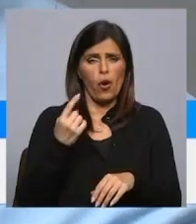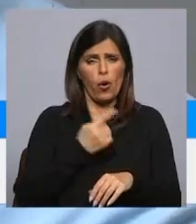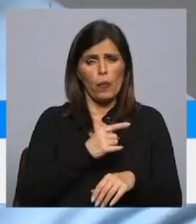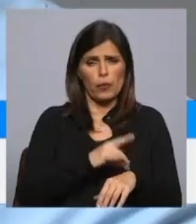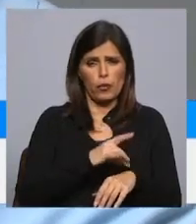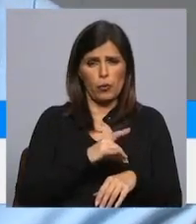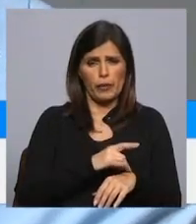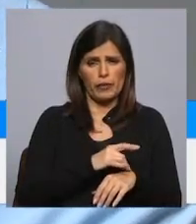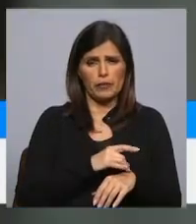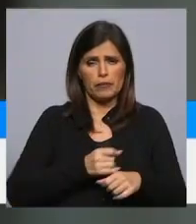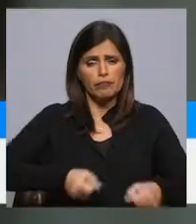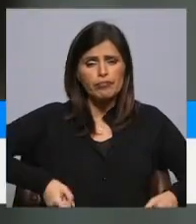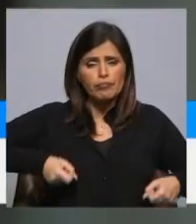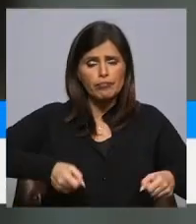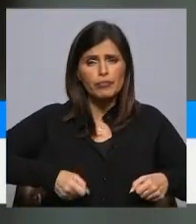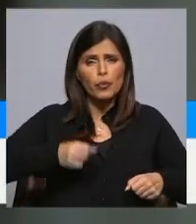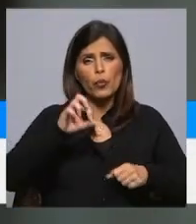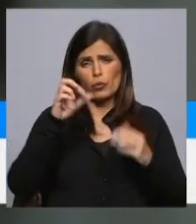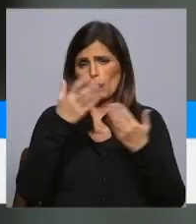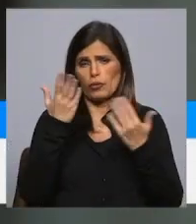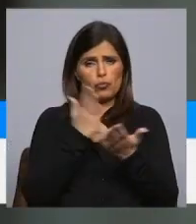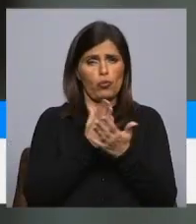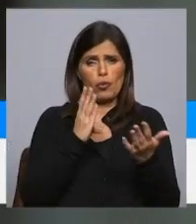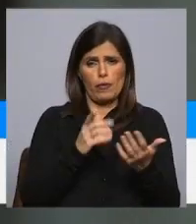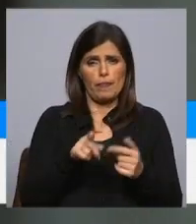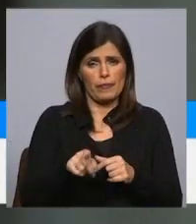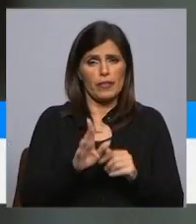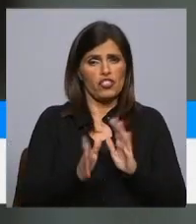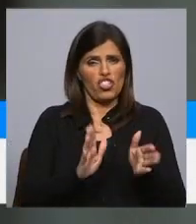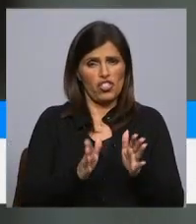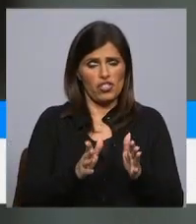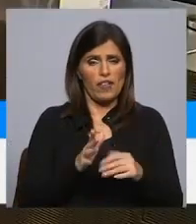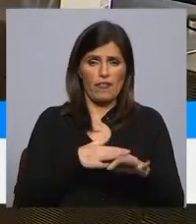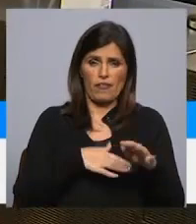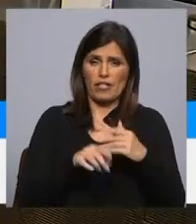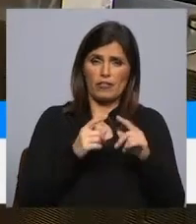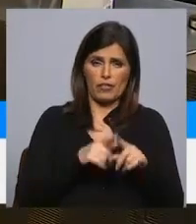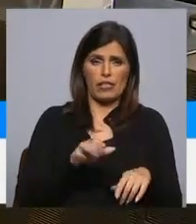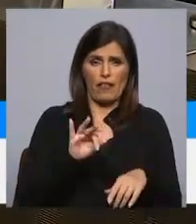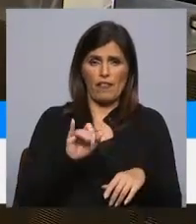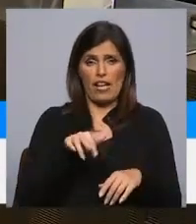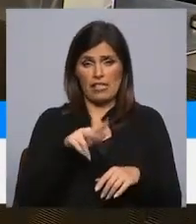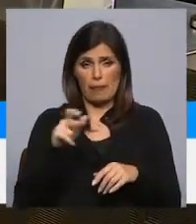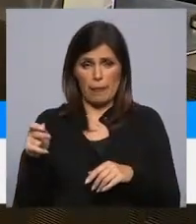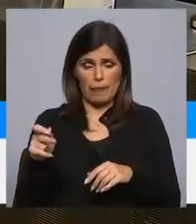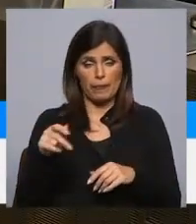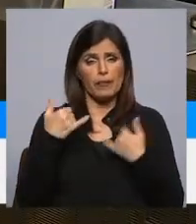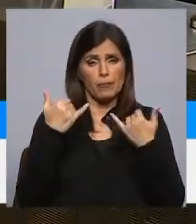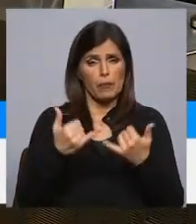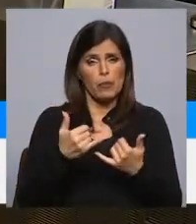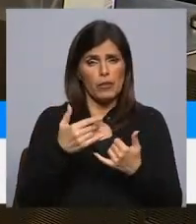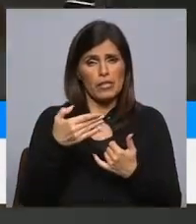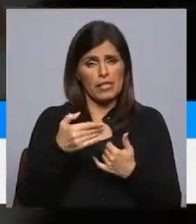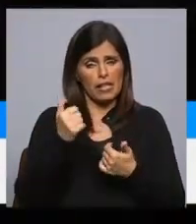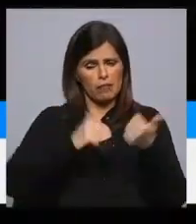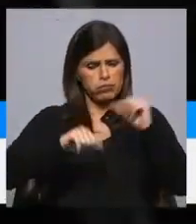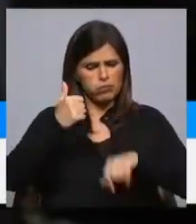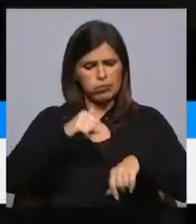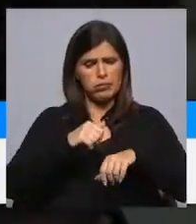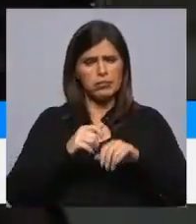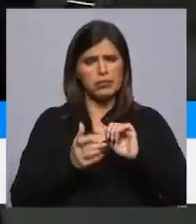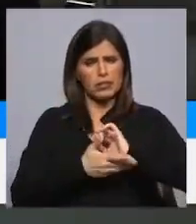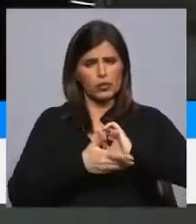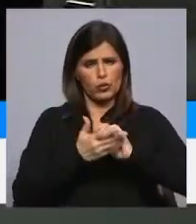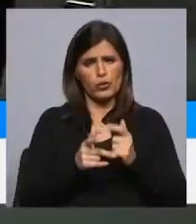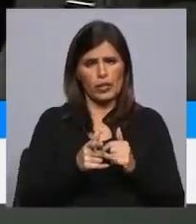usar umas canadianas durante 8 dias. O que está já a fazer a diferença, a Fátima Calhas, depois de 7 cirurgias ao tornozelo